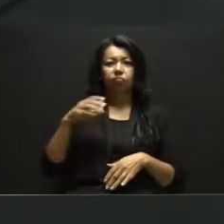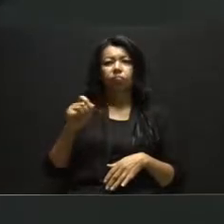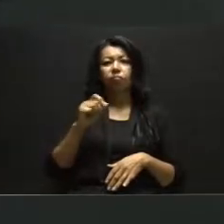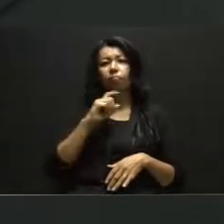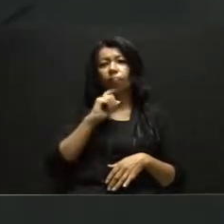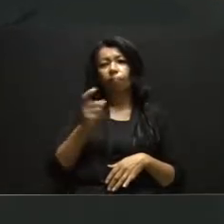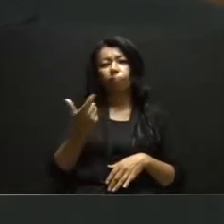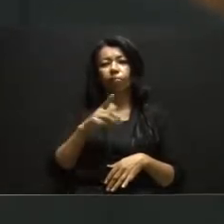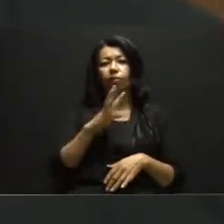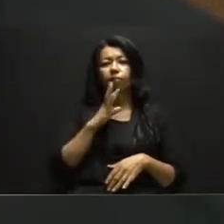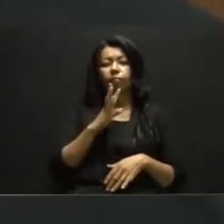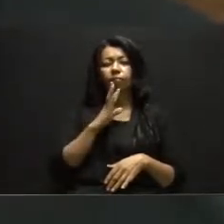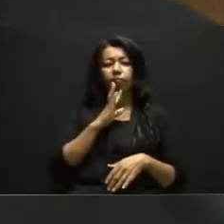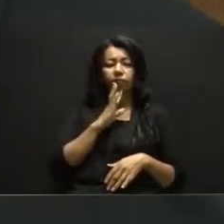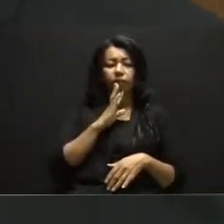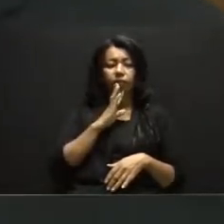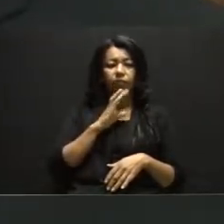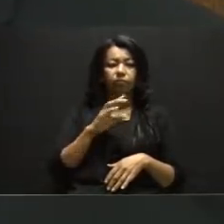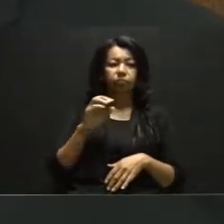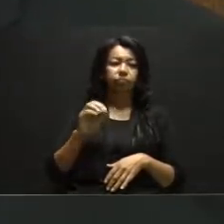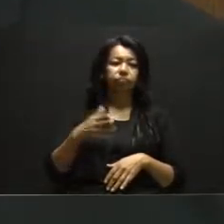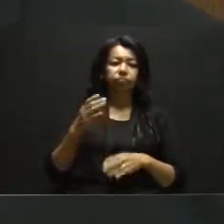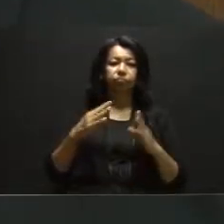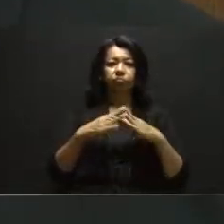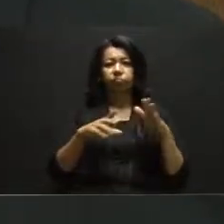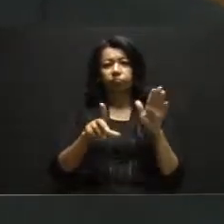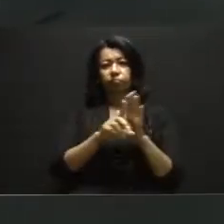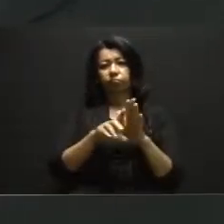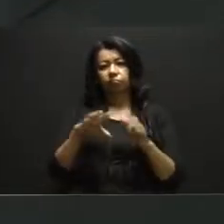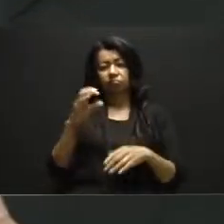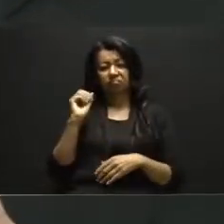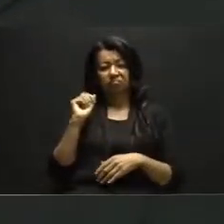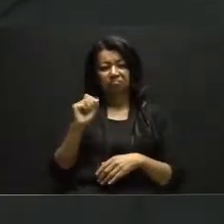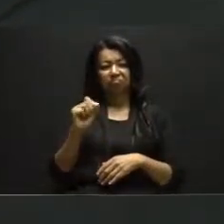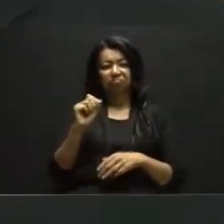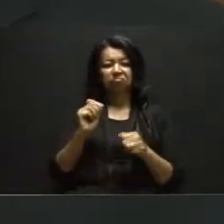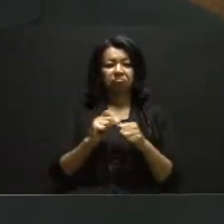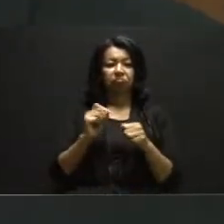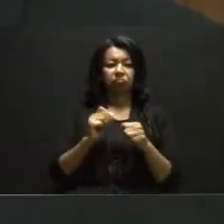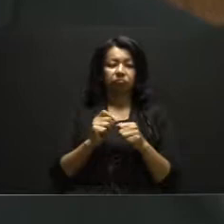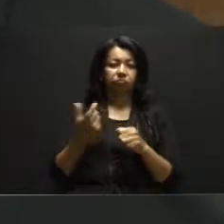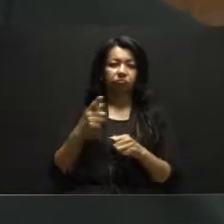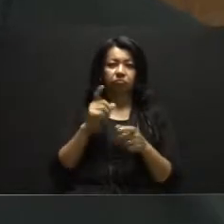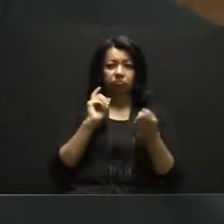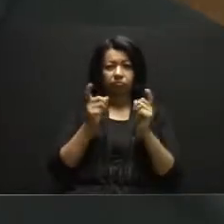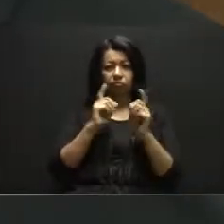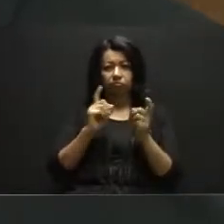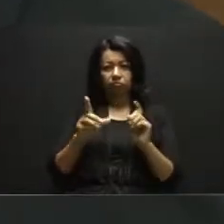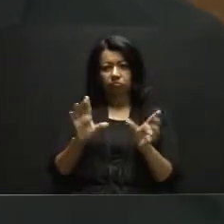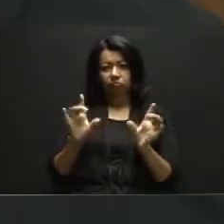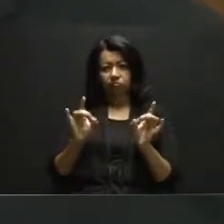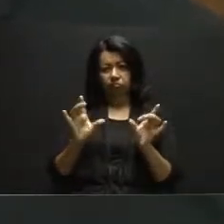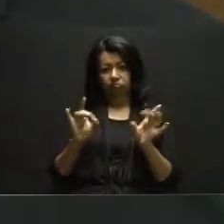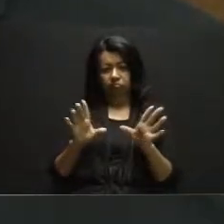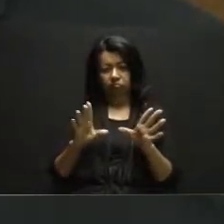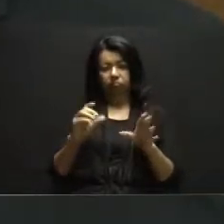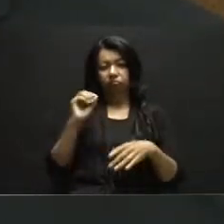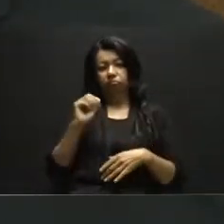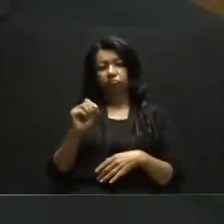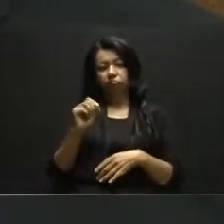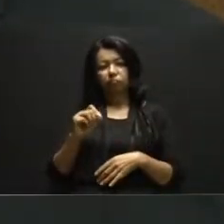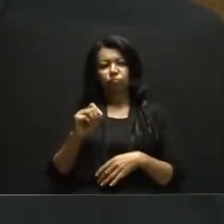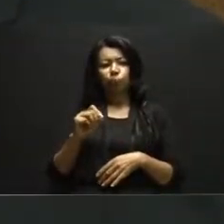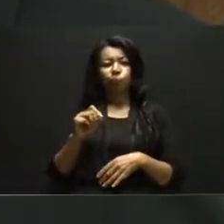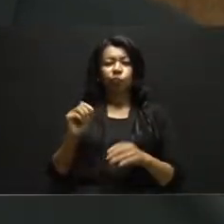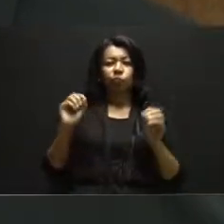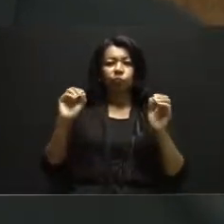reconhecia e quando a câmara municipal ela faz um ato solene então isso a gente e